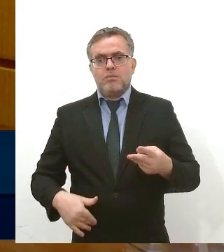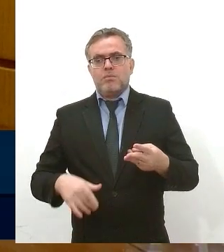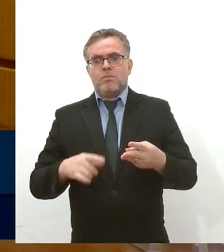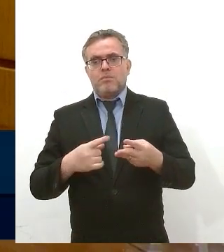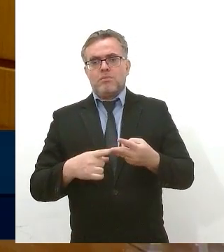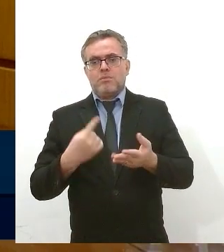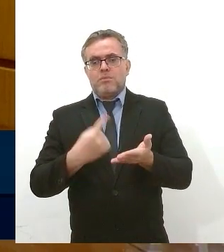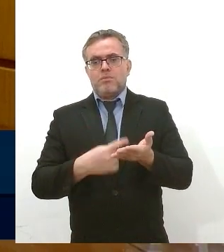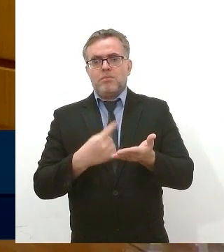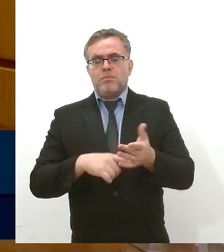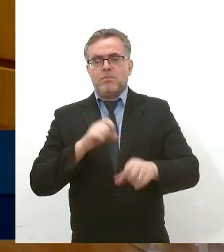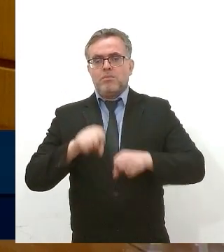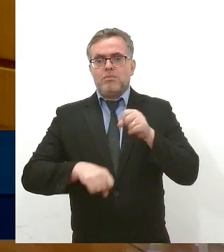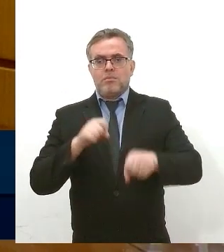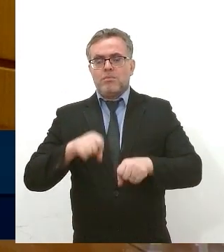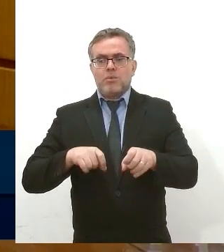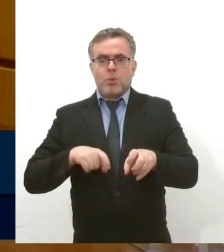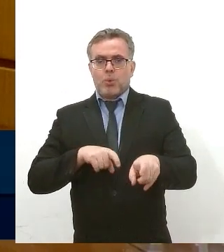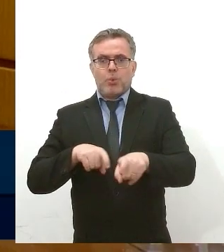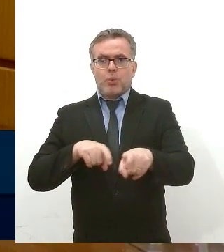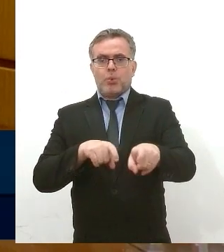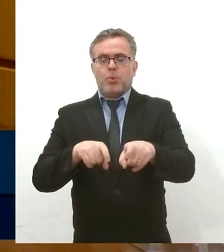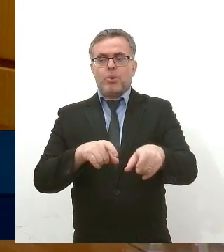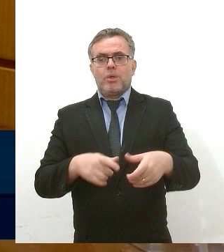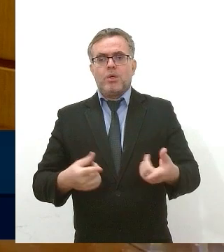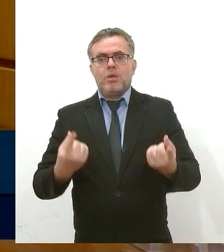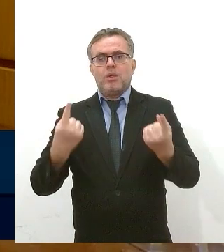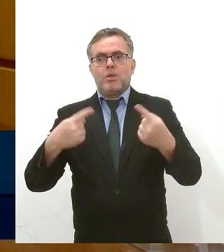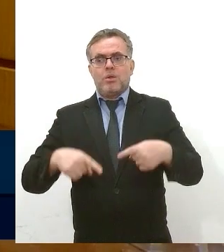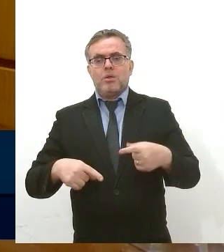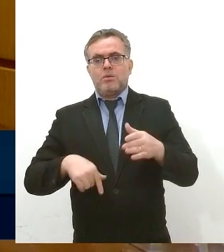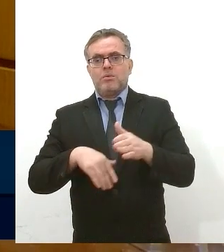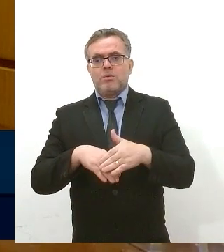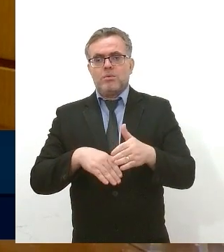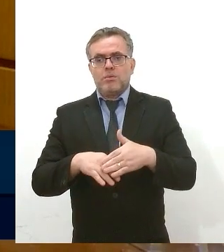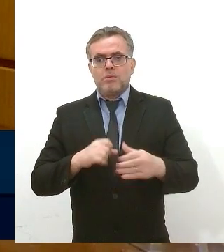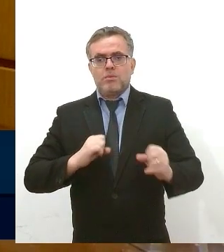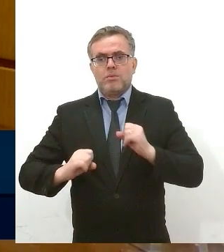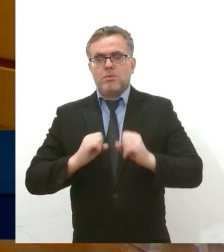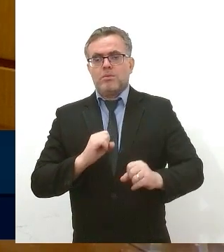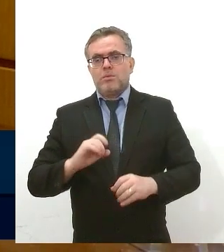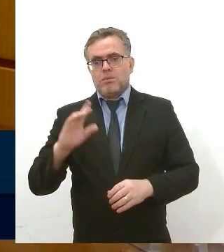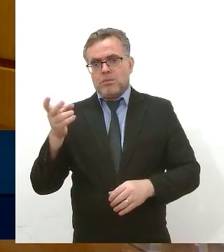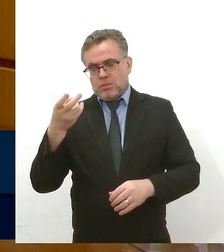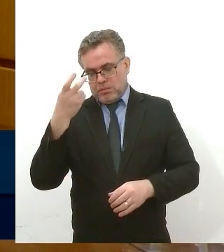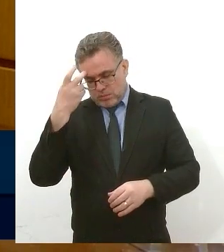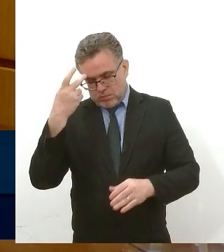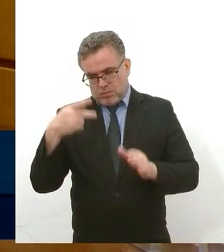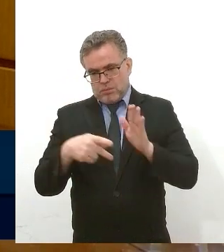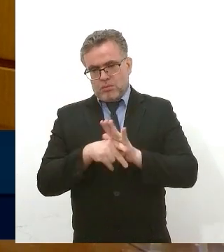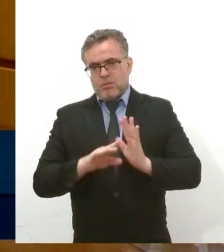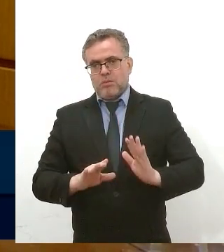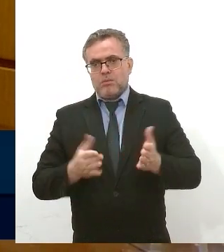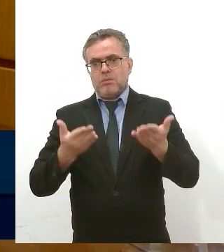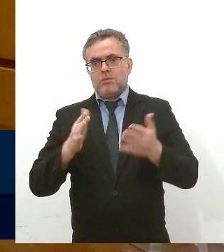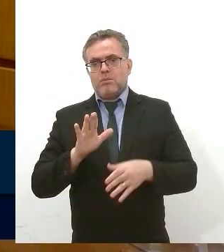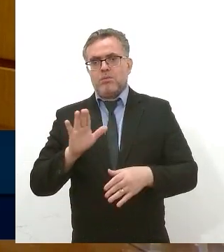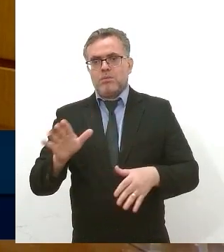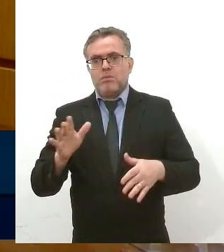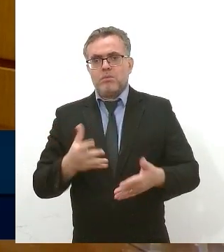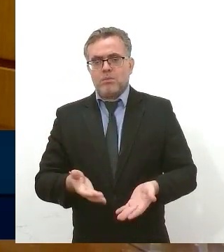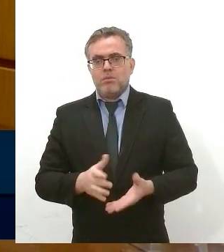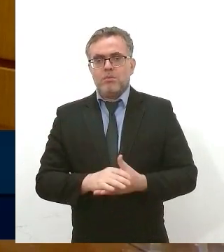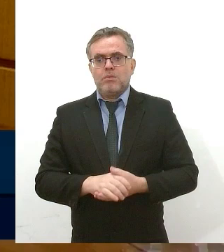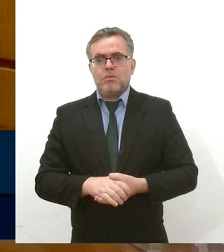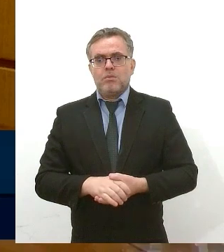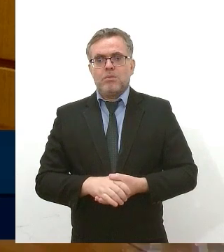torneio de futebol, corrida rústica, culturas e a festa dos caminhoneiros. No dia 20 de